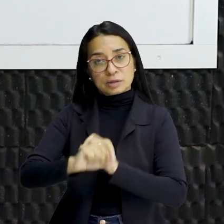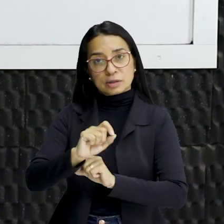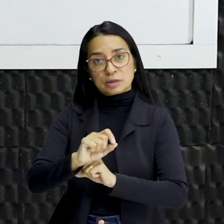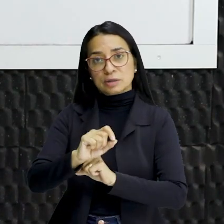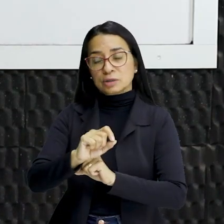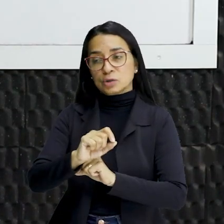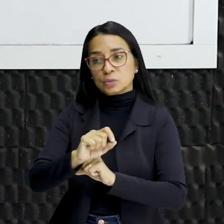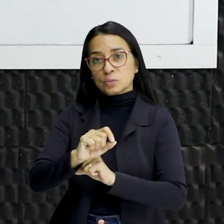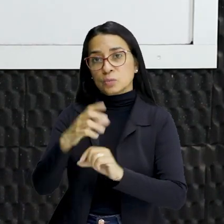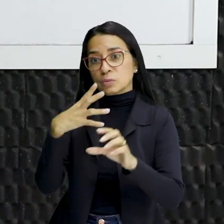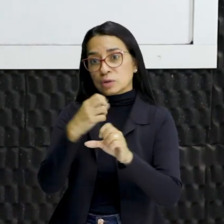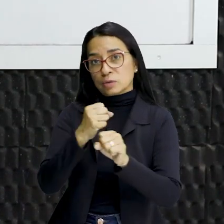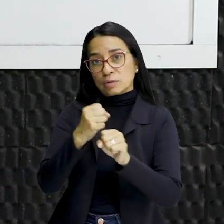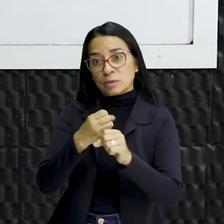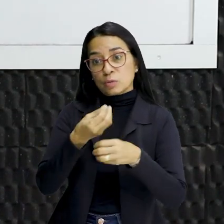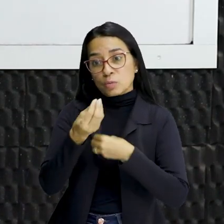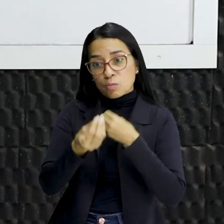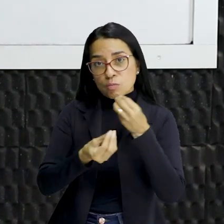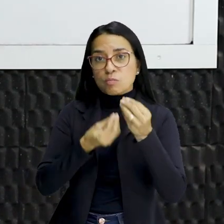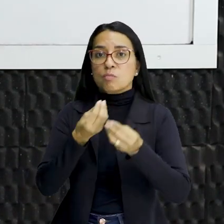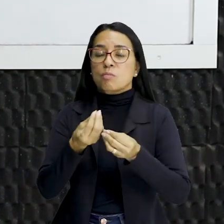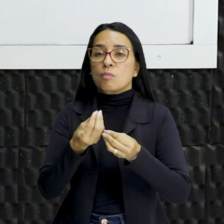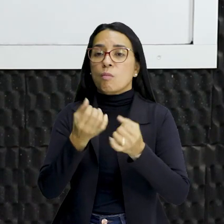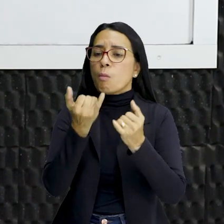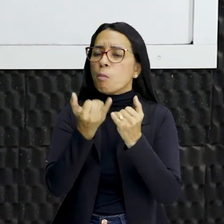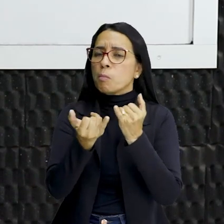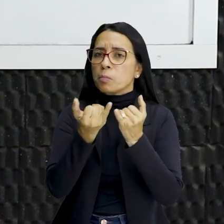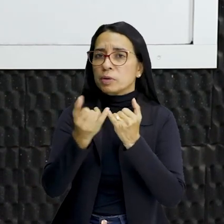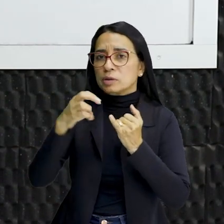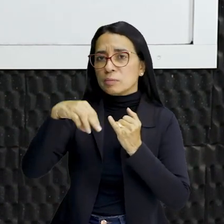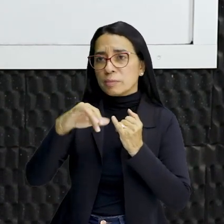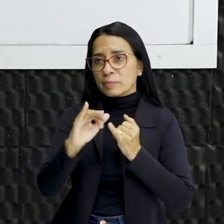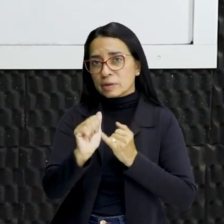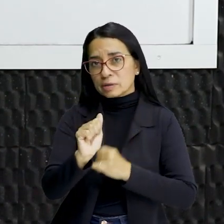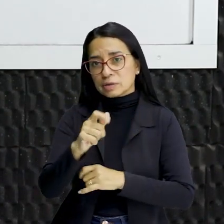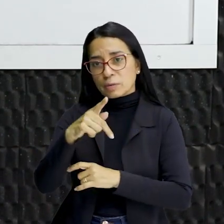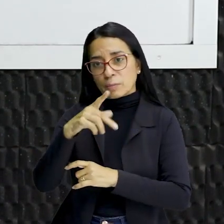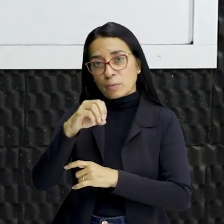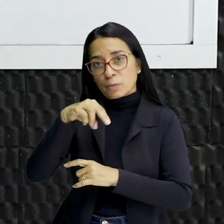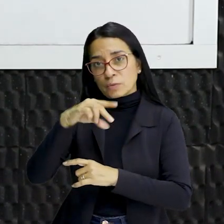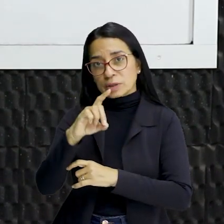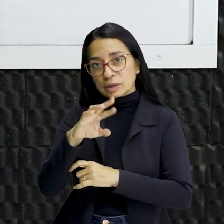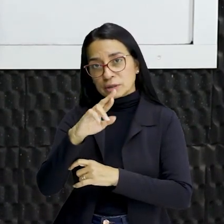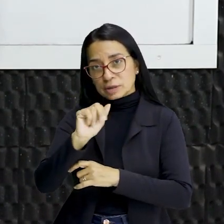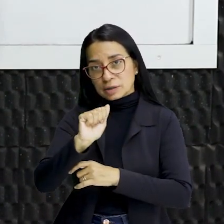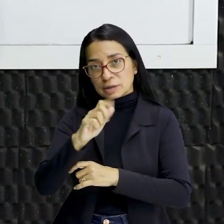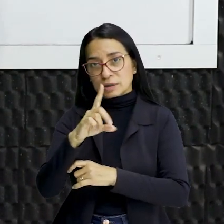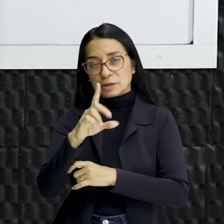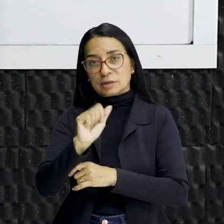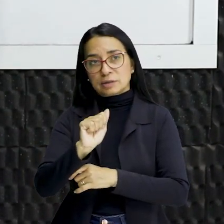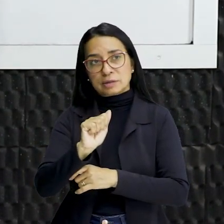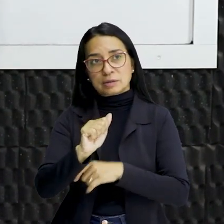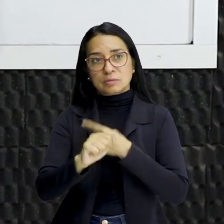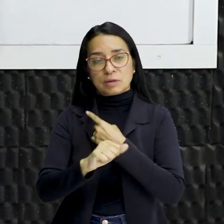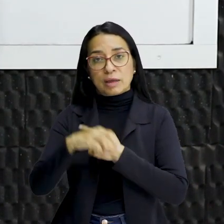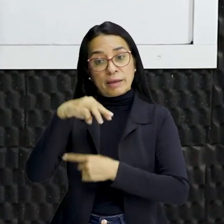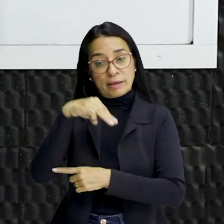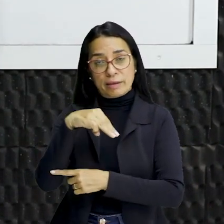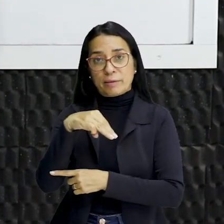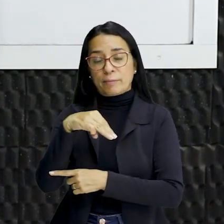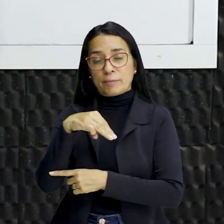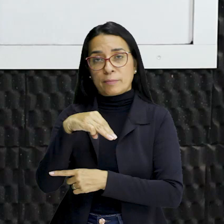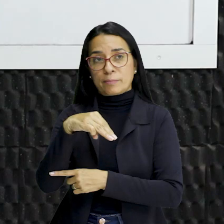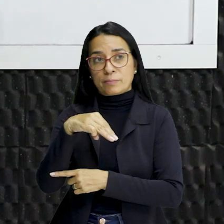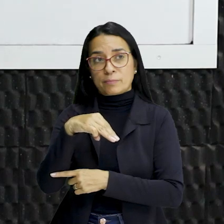a média do faturamento como se fosse uma média ponderada Então essa média aqui como é que eu faço isso Professor vamos lá